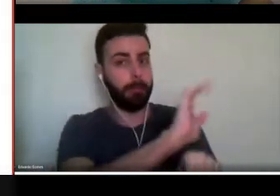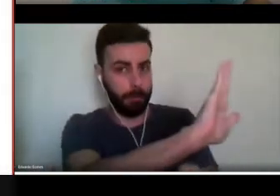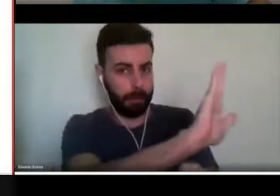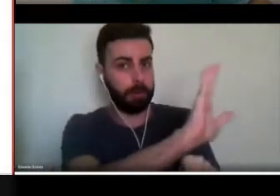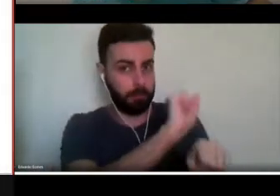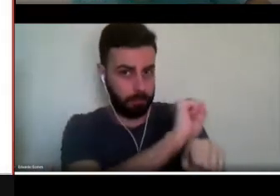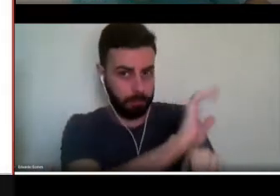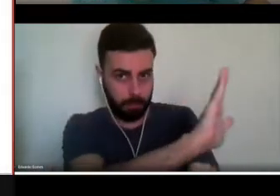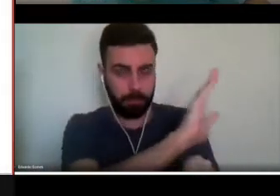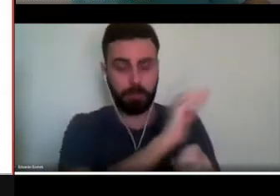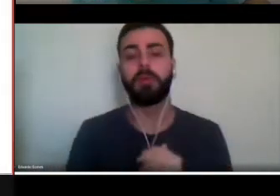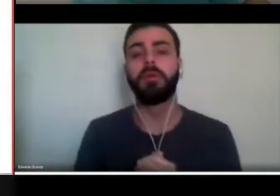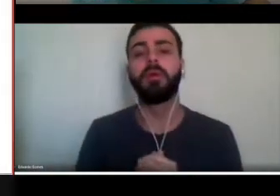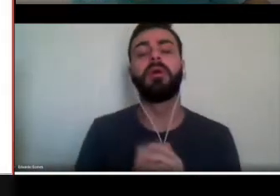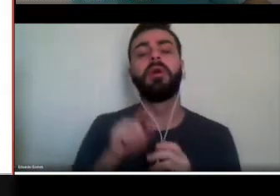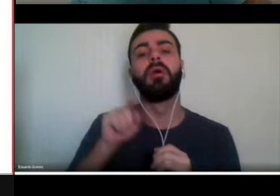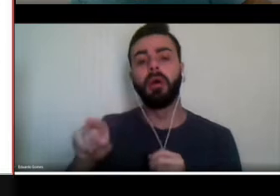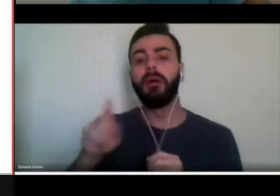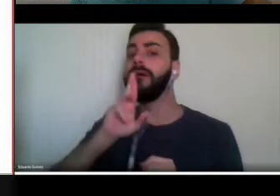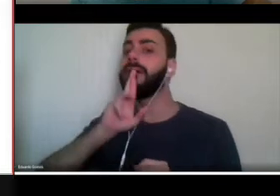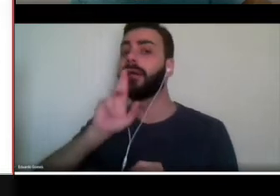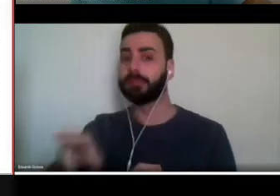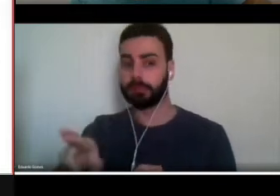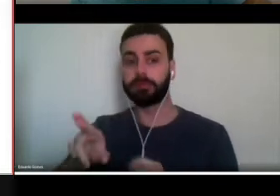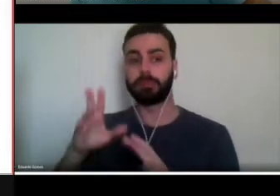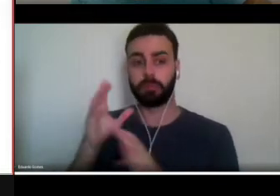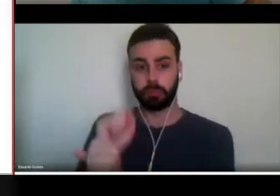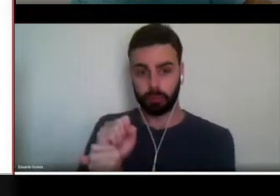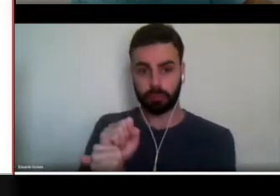dar 1,2055